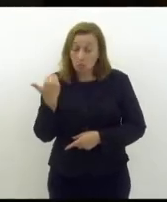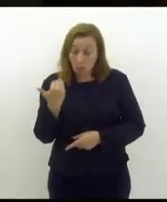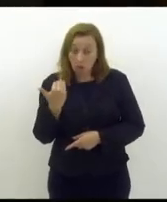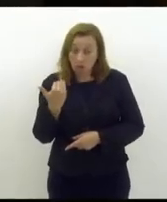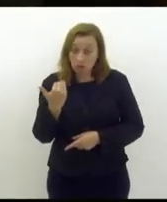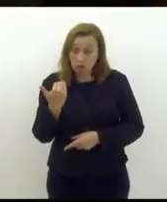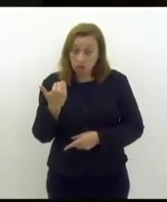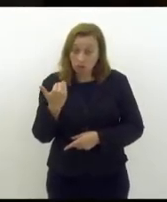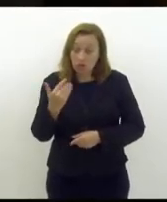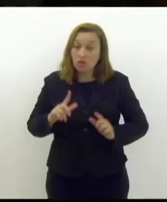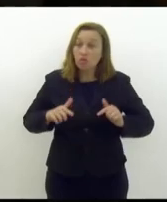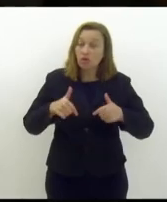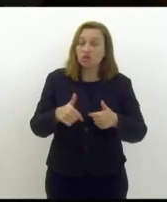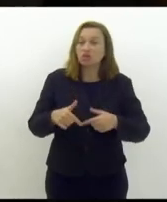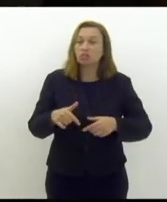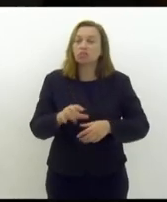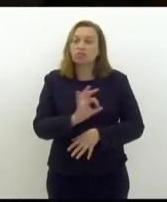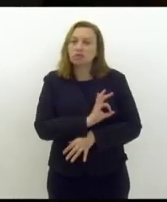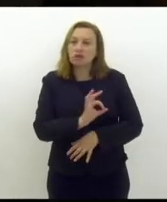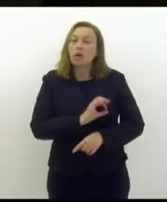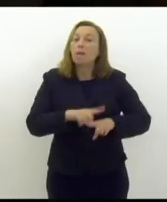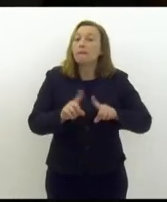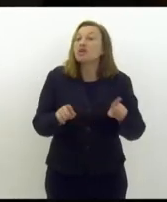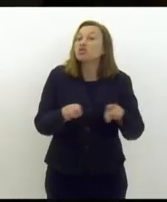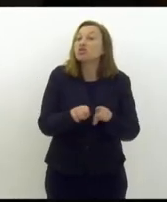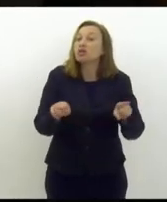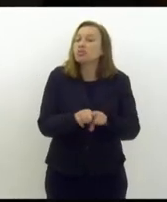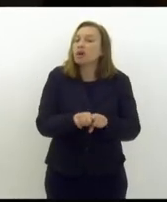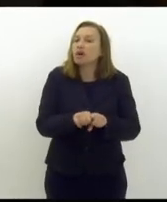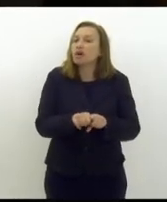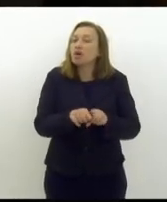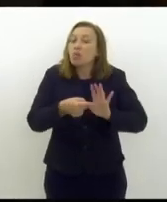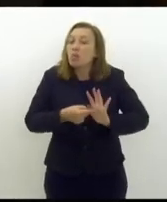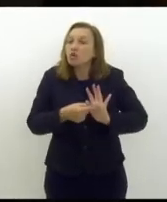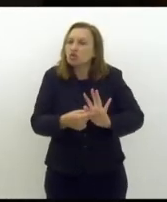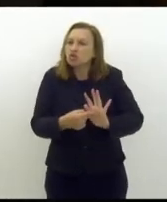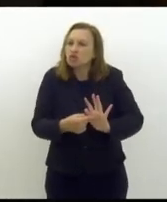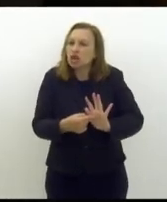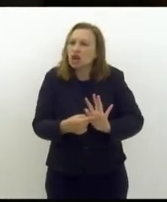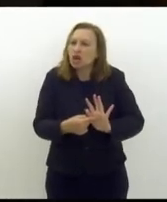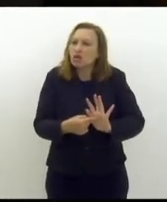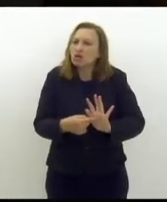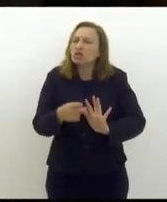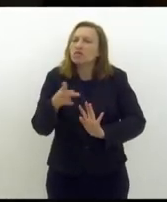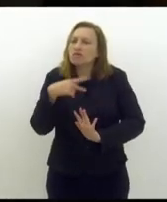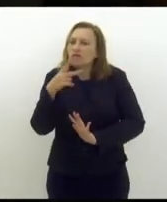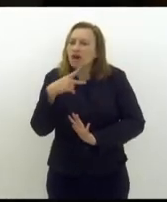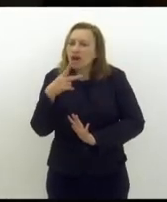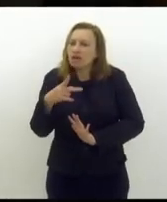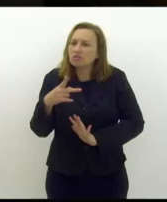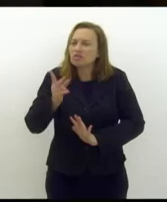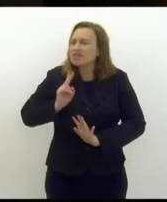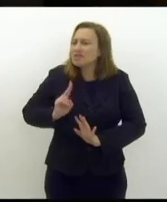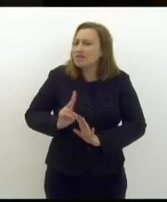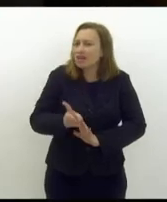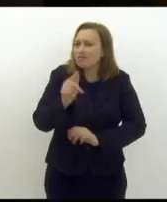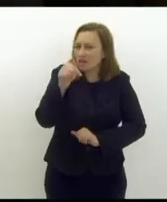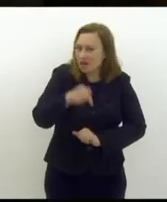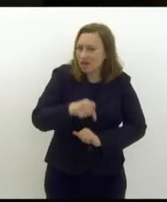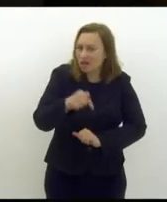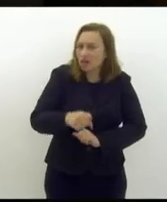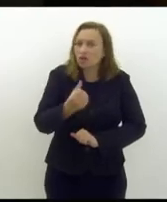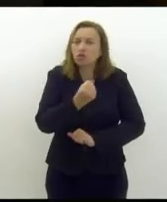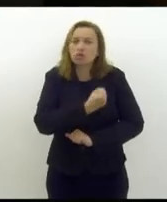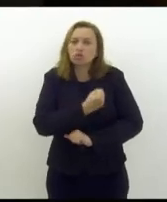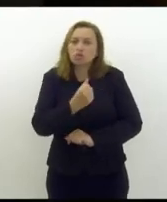diante de ações policiais mas também revelar aquilo que a gente tem falado de entornamente aqui o